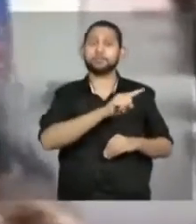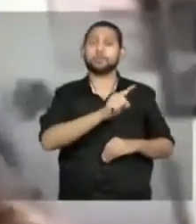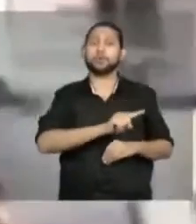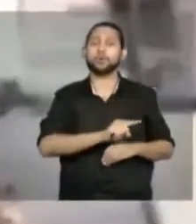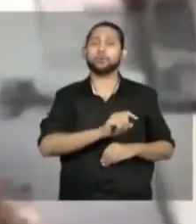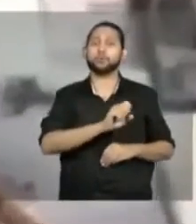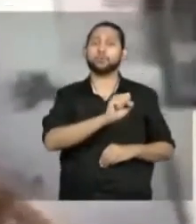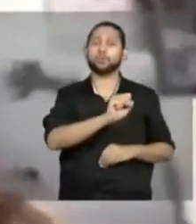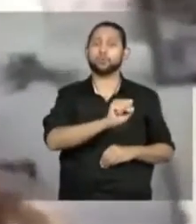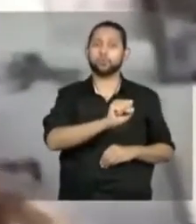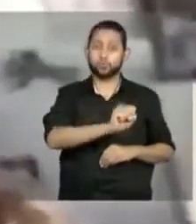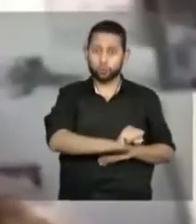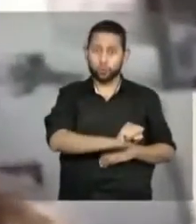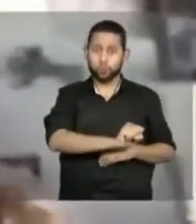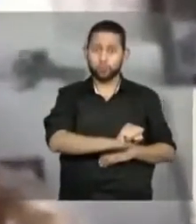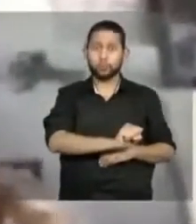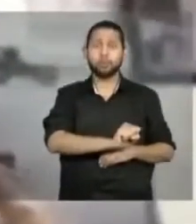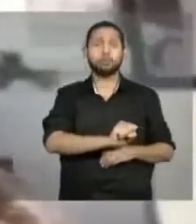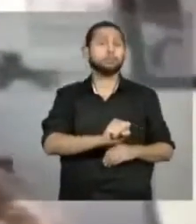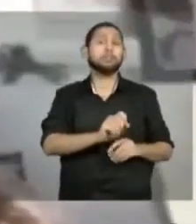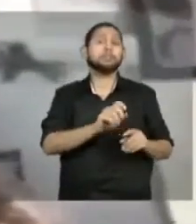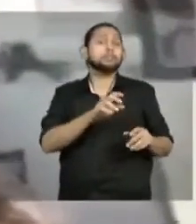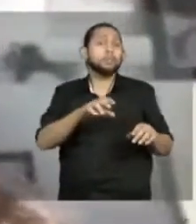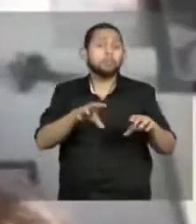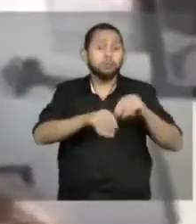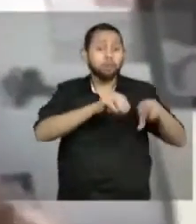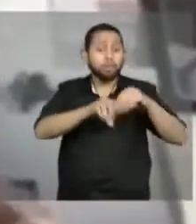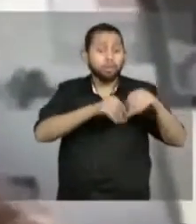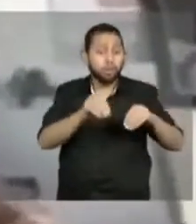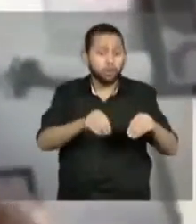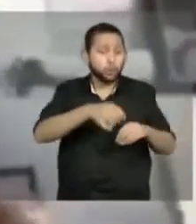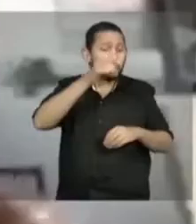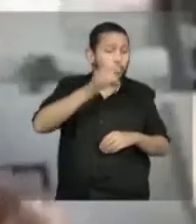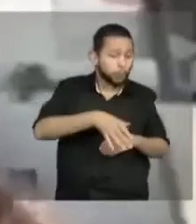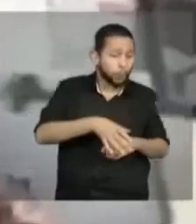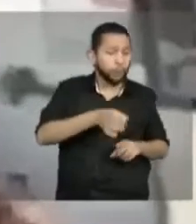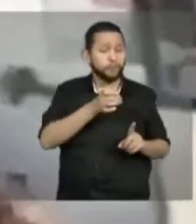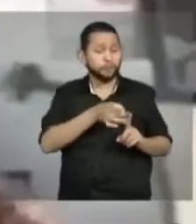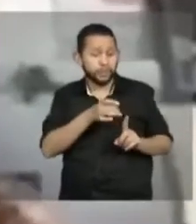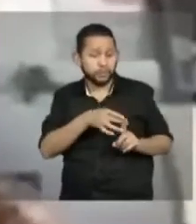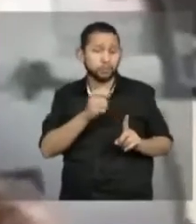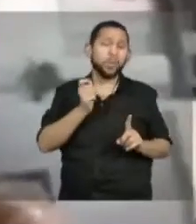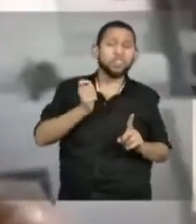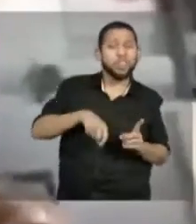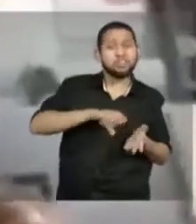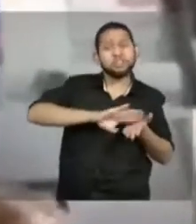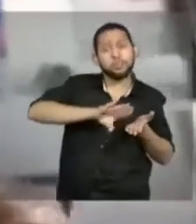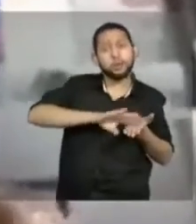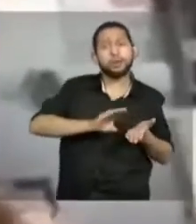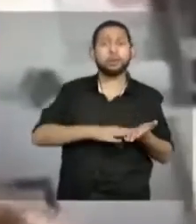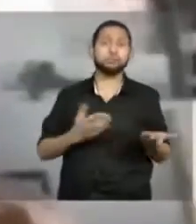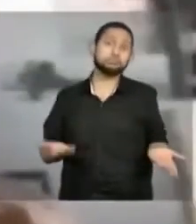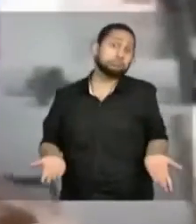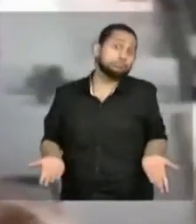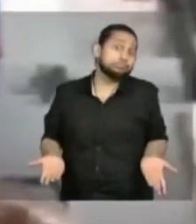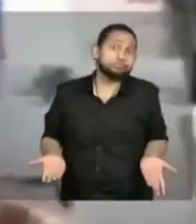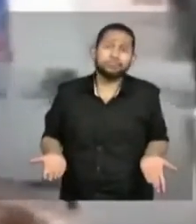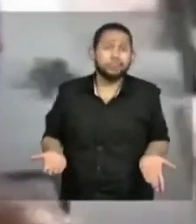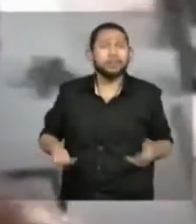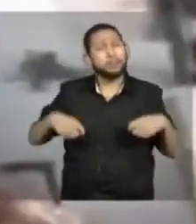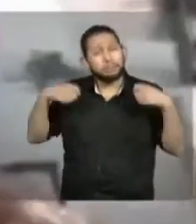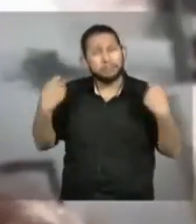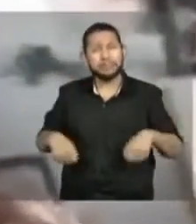no final do processo, o que tiver sobrado depois de percorrer as esteiras e for possível de ser retirado. Então, mesmo fazendo